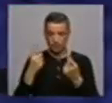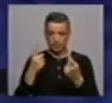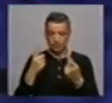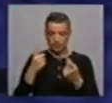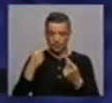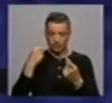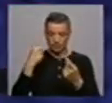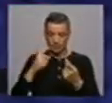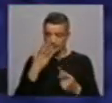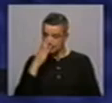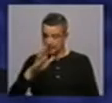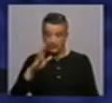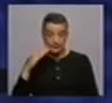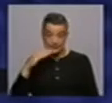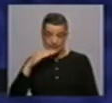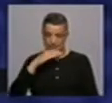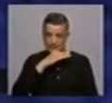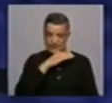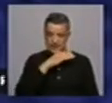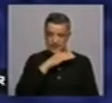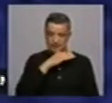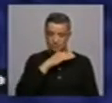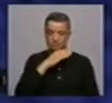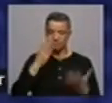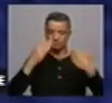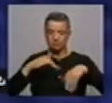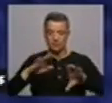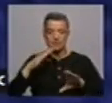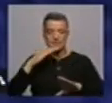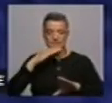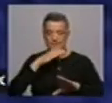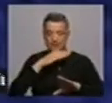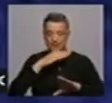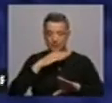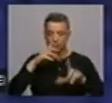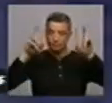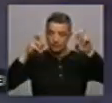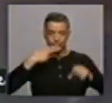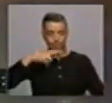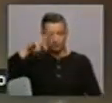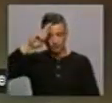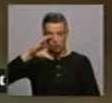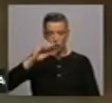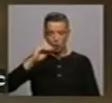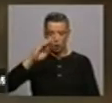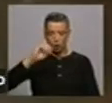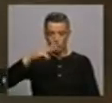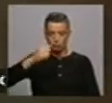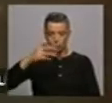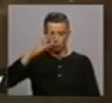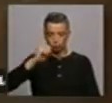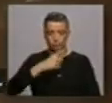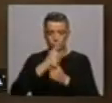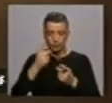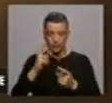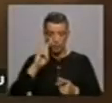uma frente fria, mas como podes imaginar, Sandra, fria é um termo enganador no cosmos. E porquê é que os astrónomos dizem que é fria? Porque aquilo que